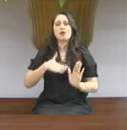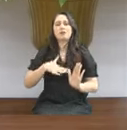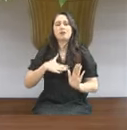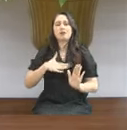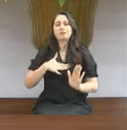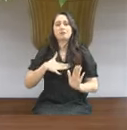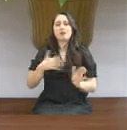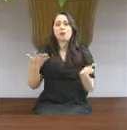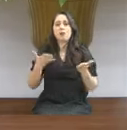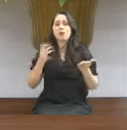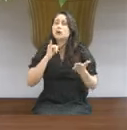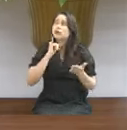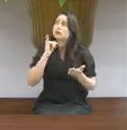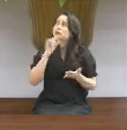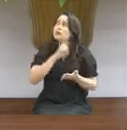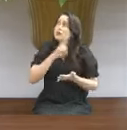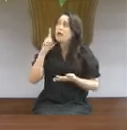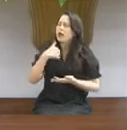creio, aleluia.